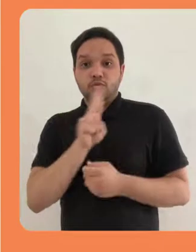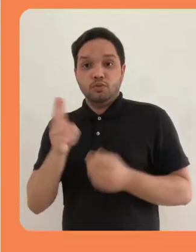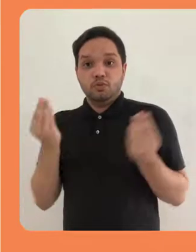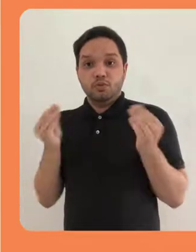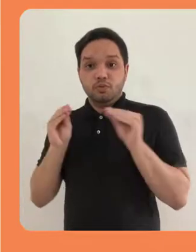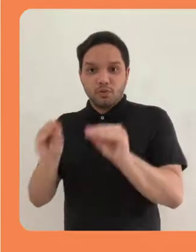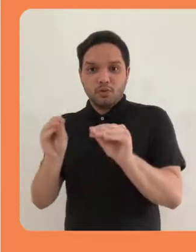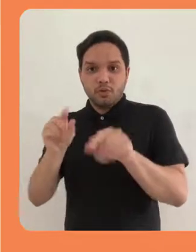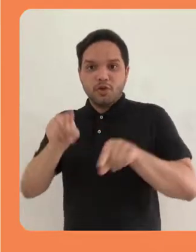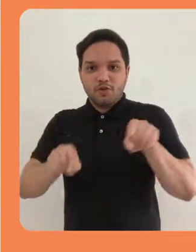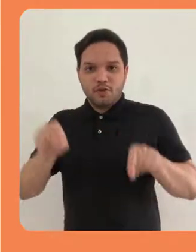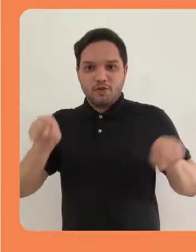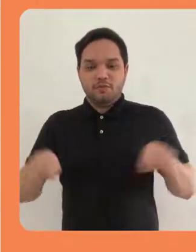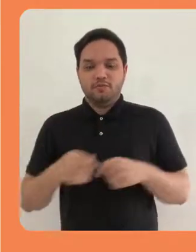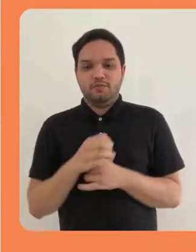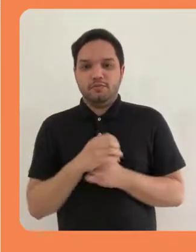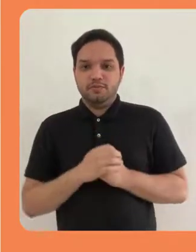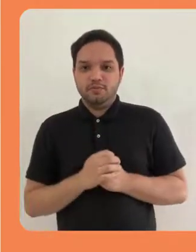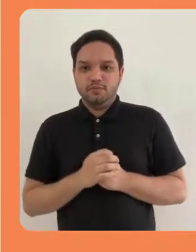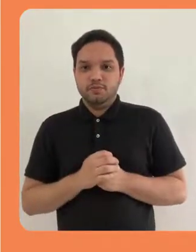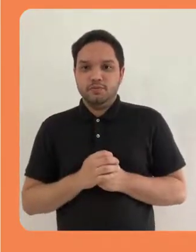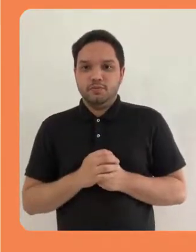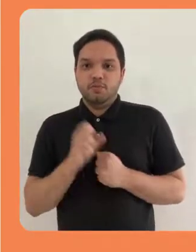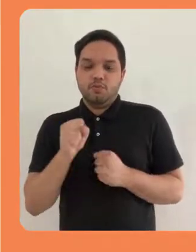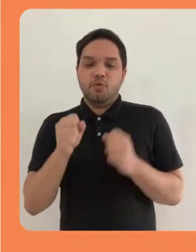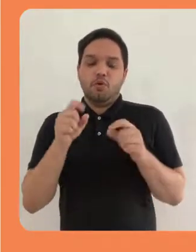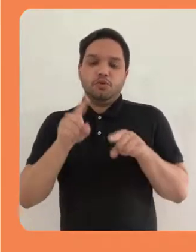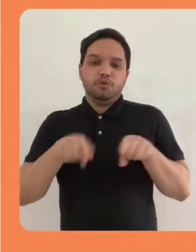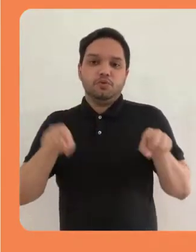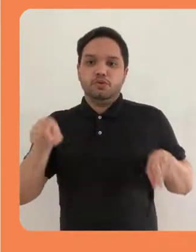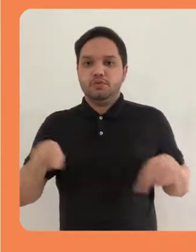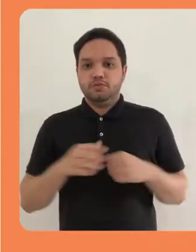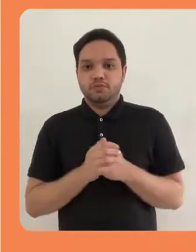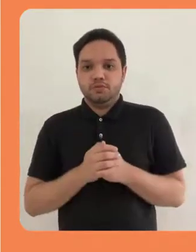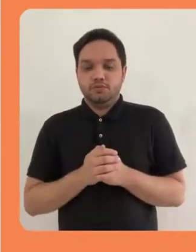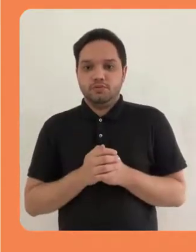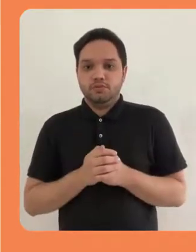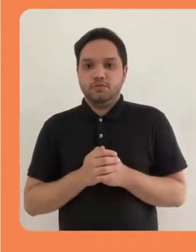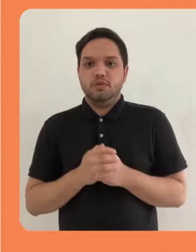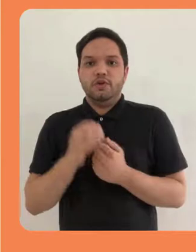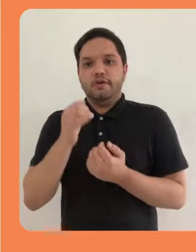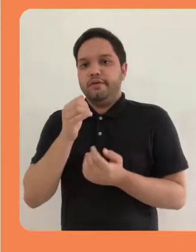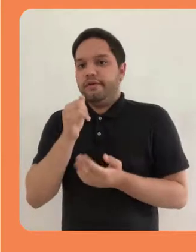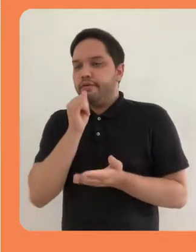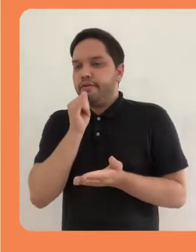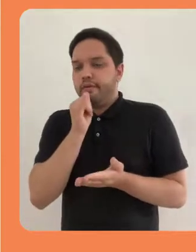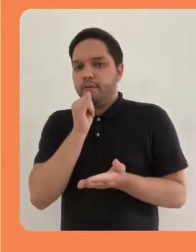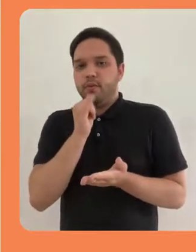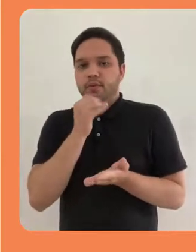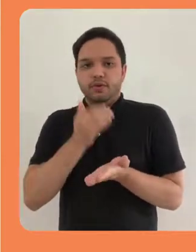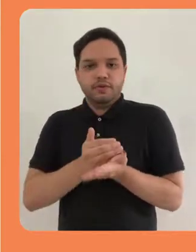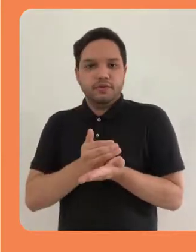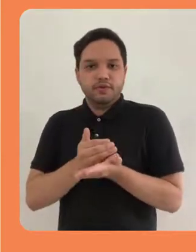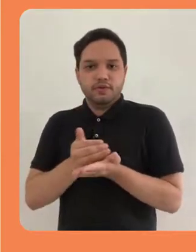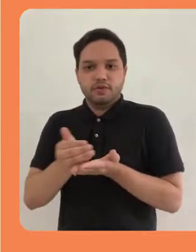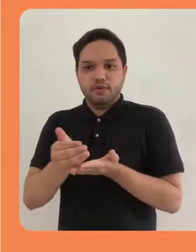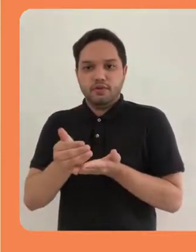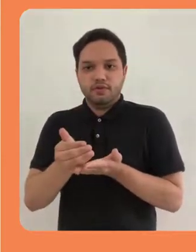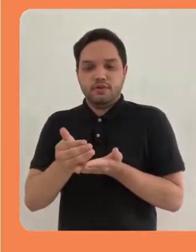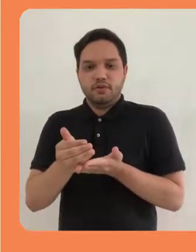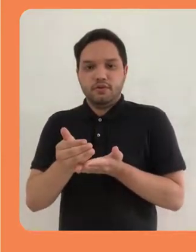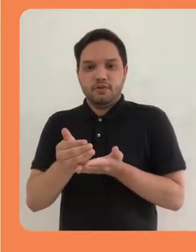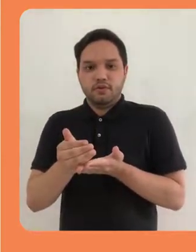alteração em qualquer um deles vocês viram que é possível dar um nome a esse nível então você poderia